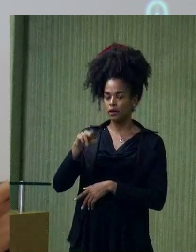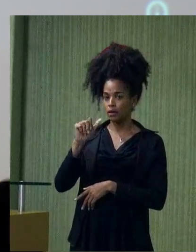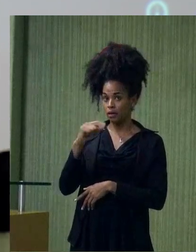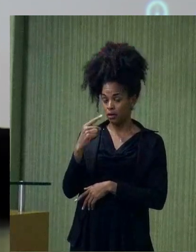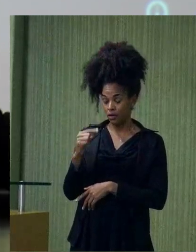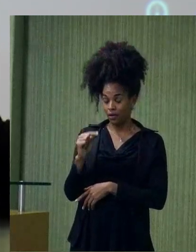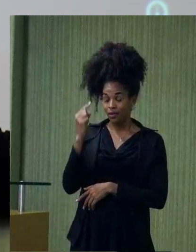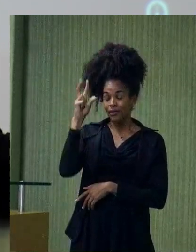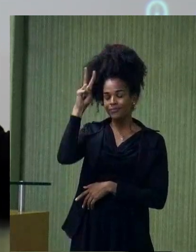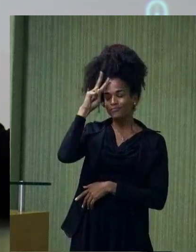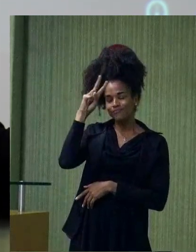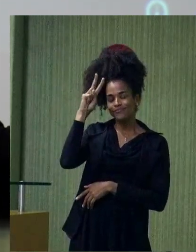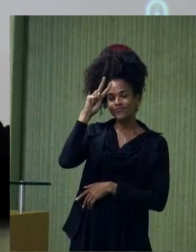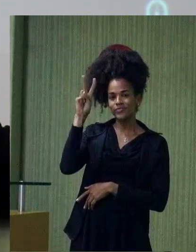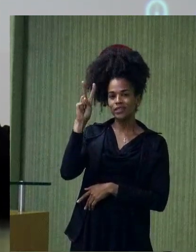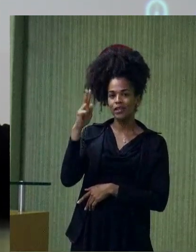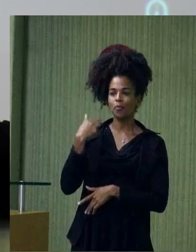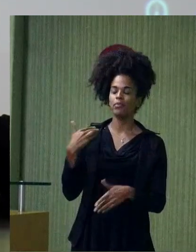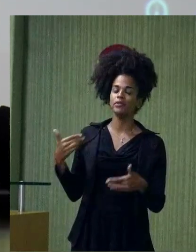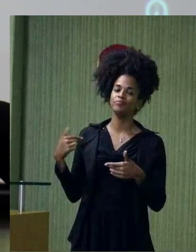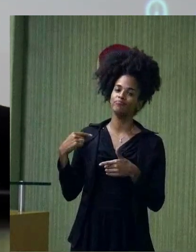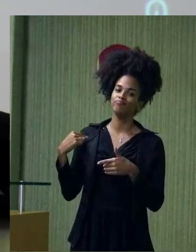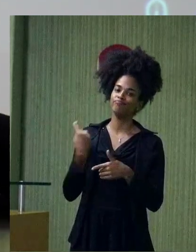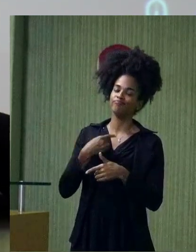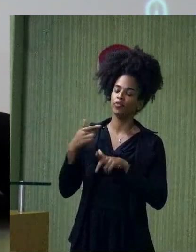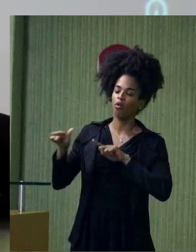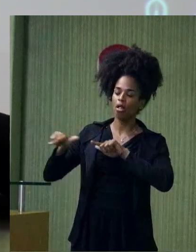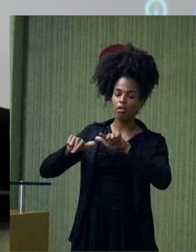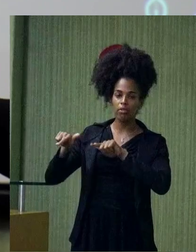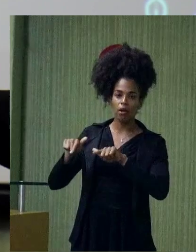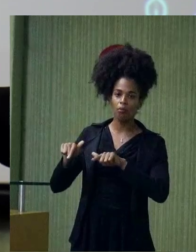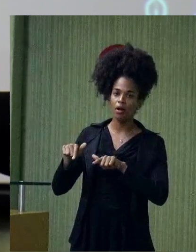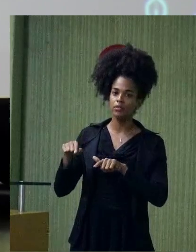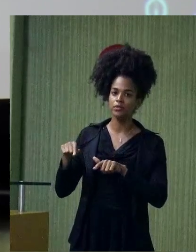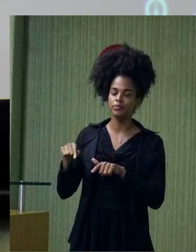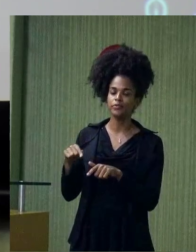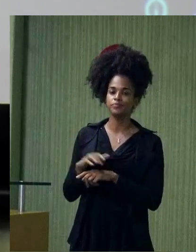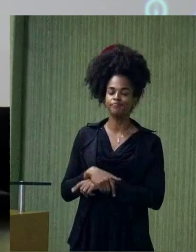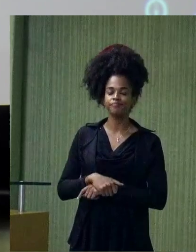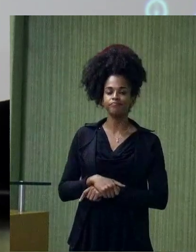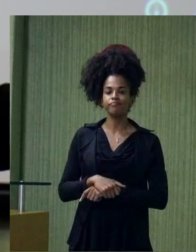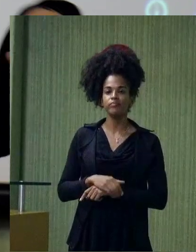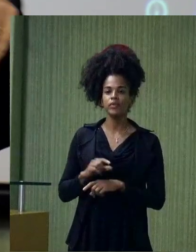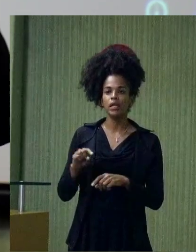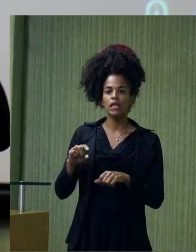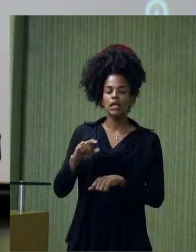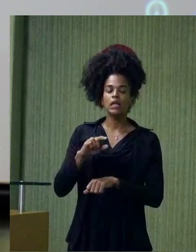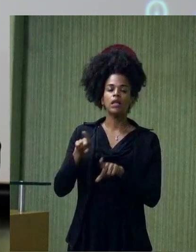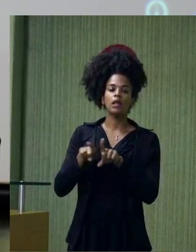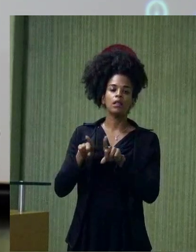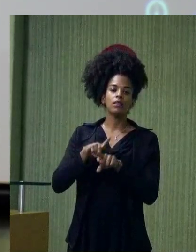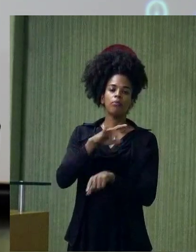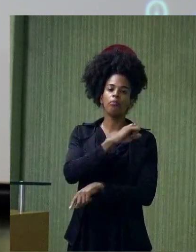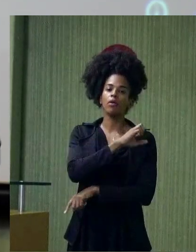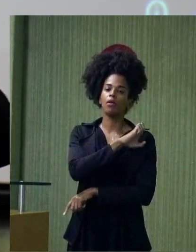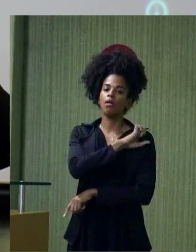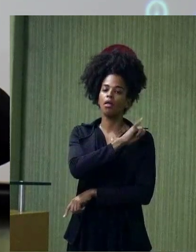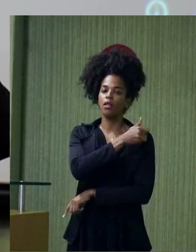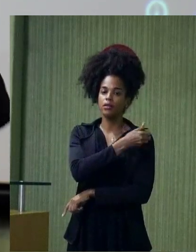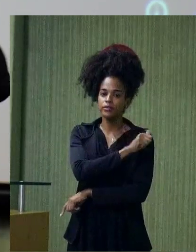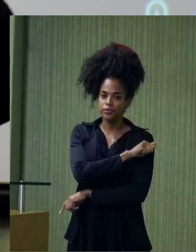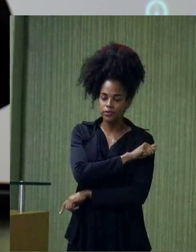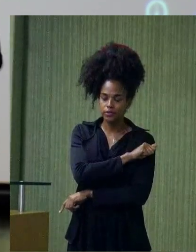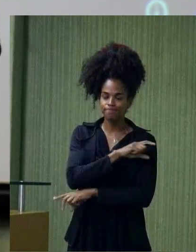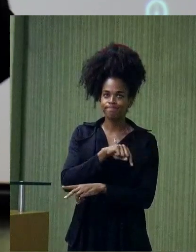lembrei que a gente atua Não só eu tenho esse projeto mas Dr Salomão tenho EJA a gente acha que eu esses